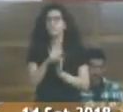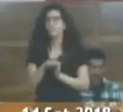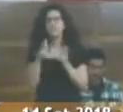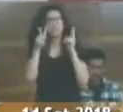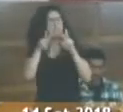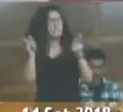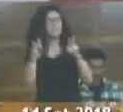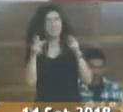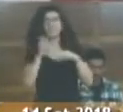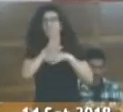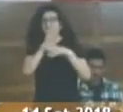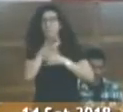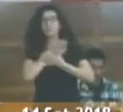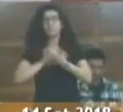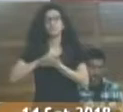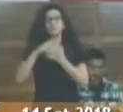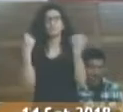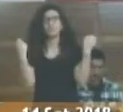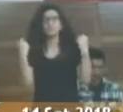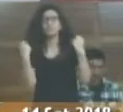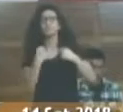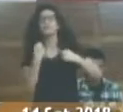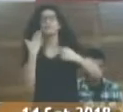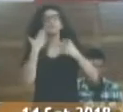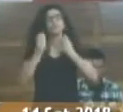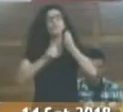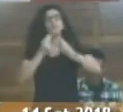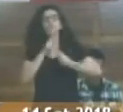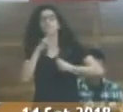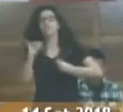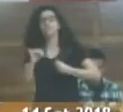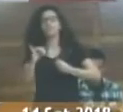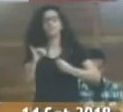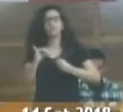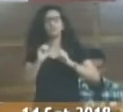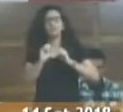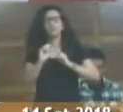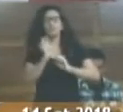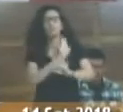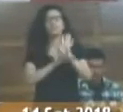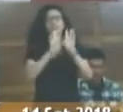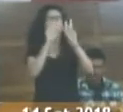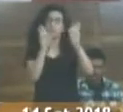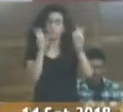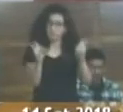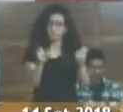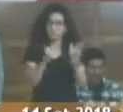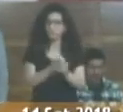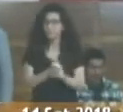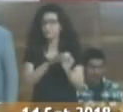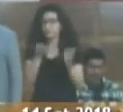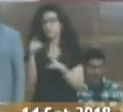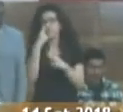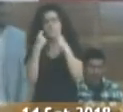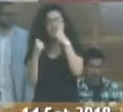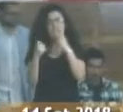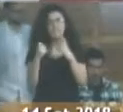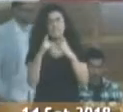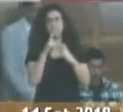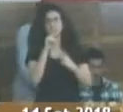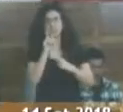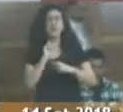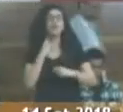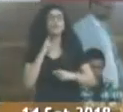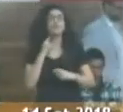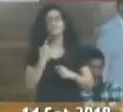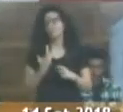isso não contribui em nada e precisamos ver de que forma que a gente pode tratar desse assunto, né? Lixo e saneamento,